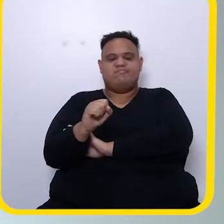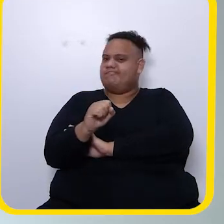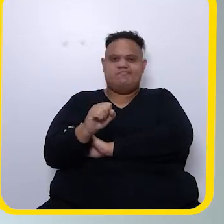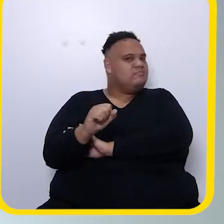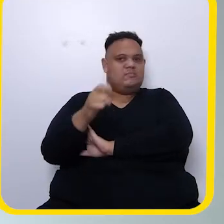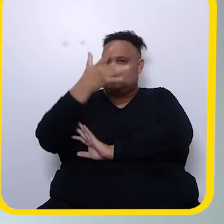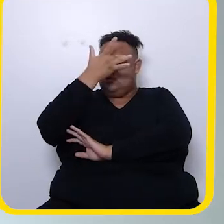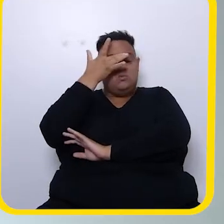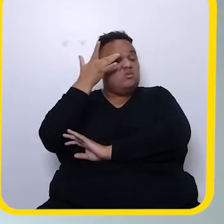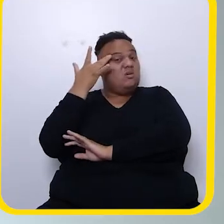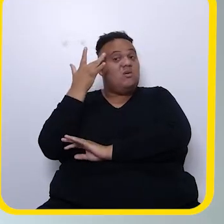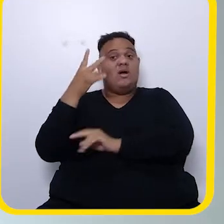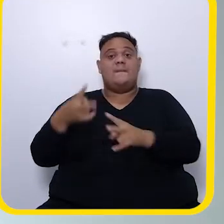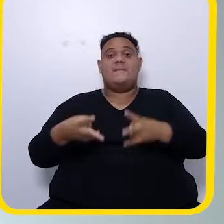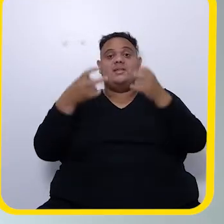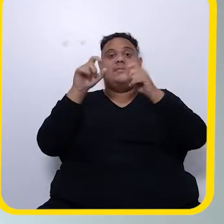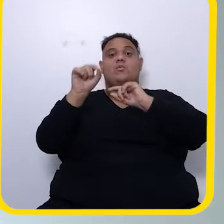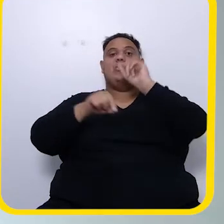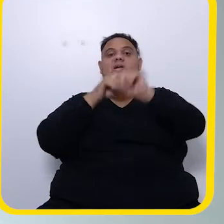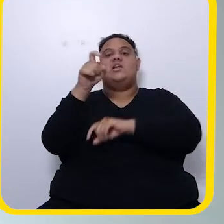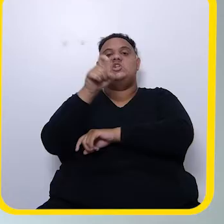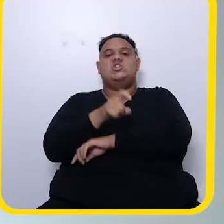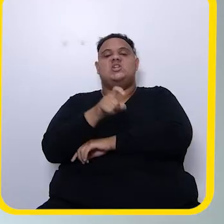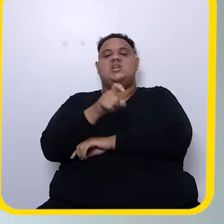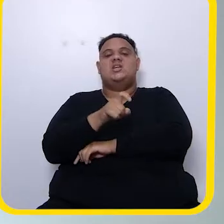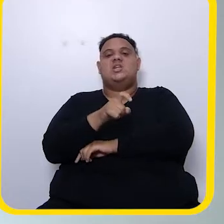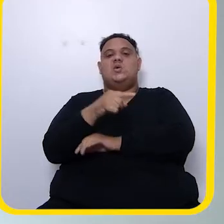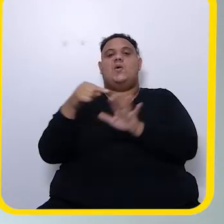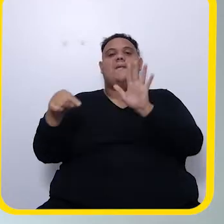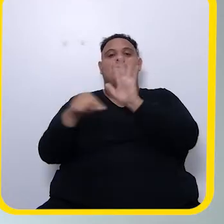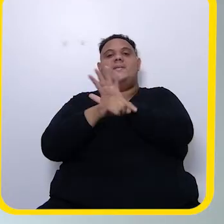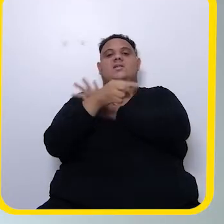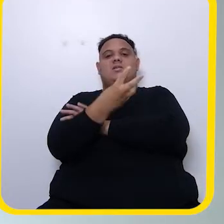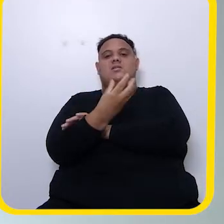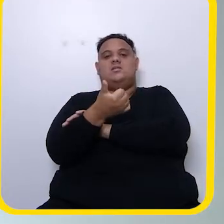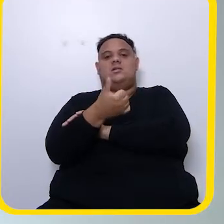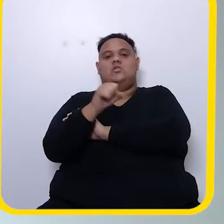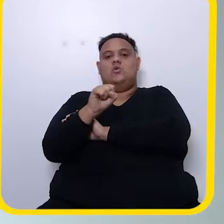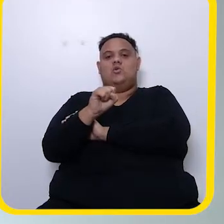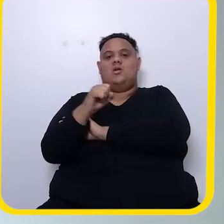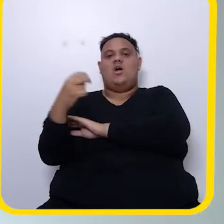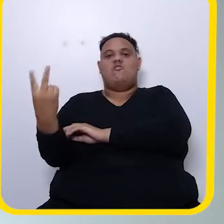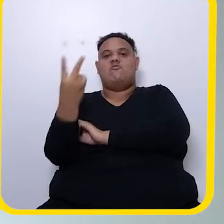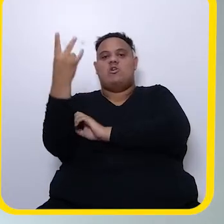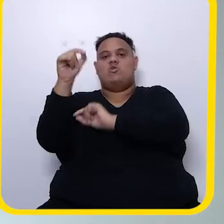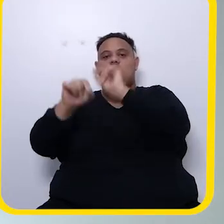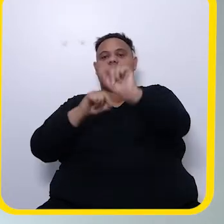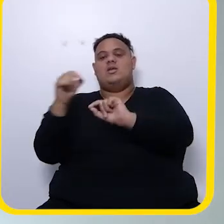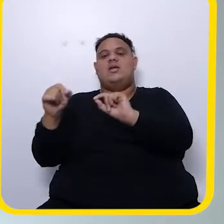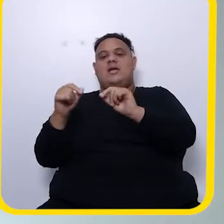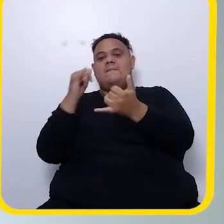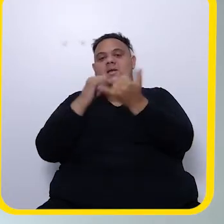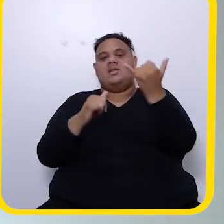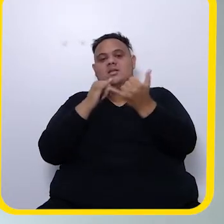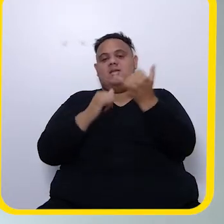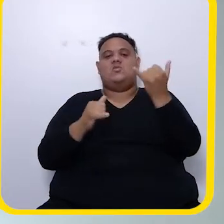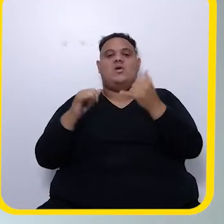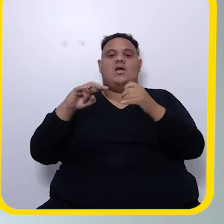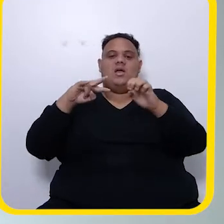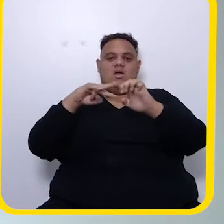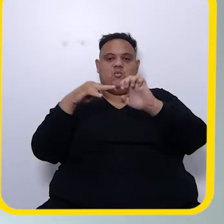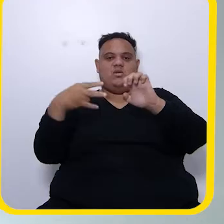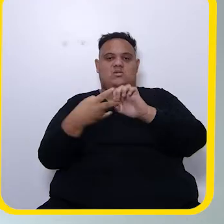gente. Veja que x igual a menos 18 é um valor válido para essa